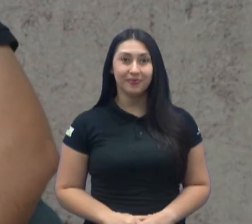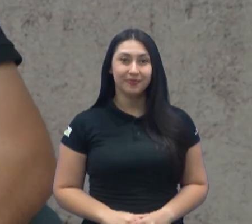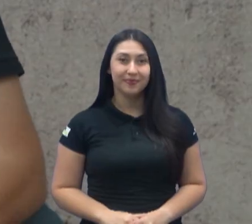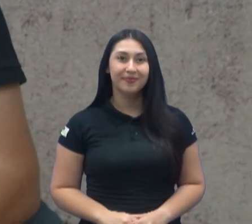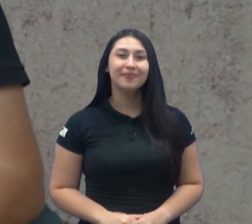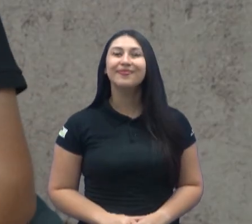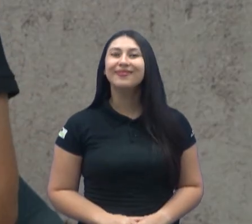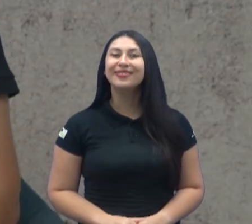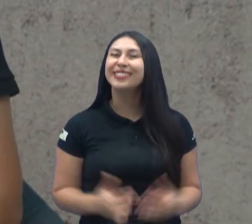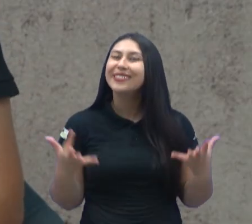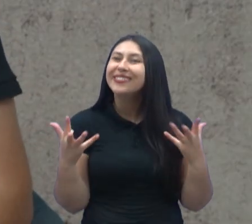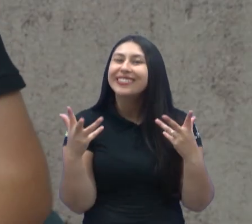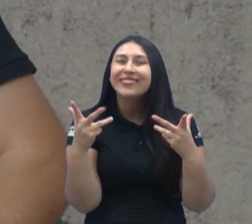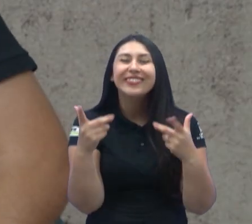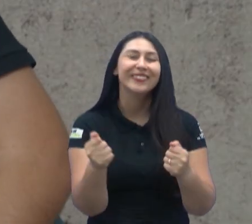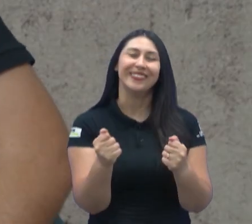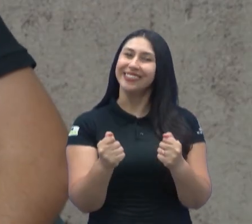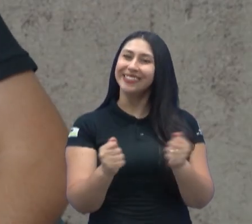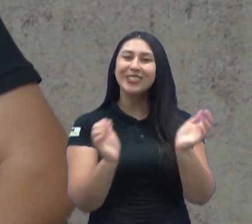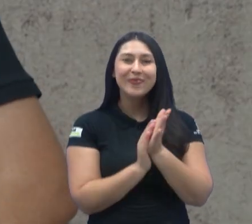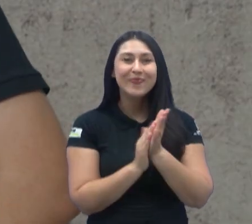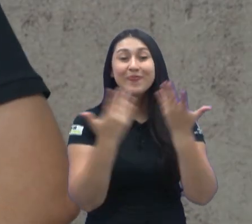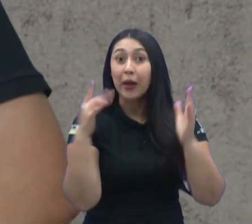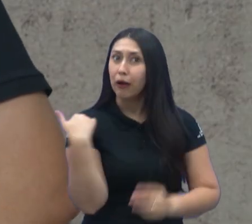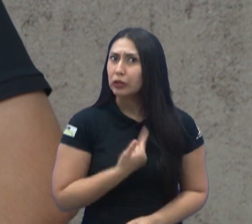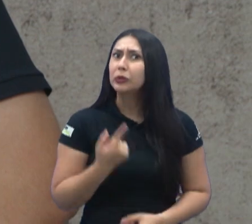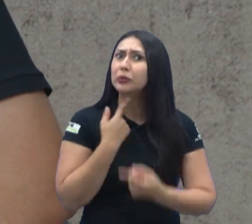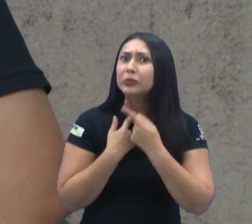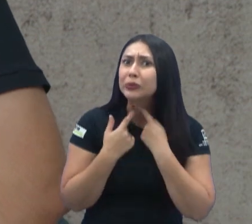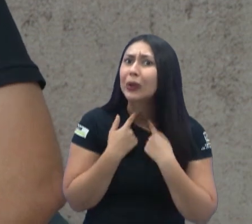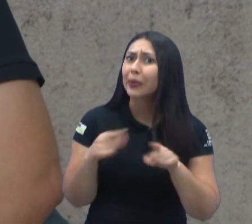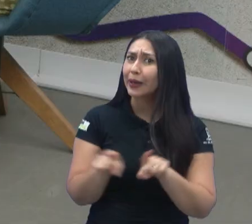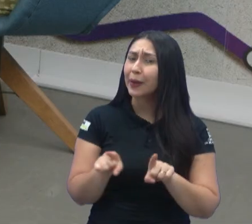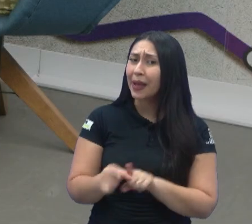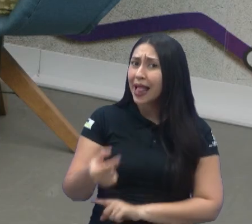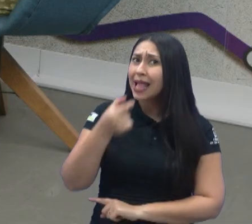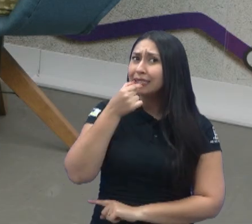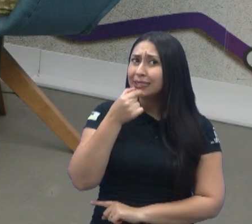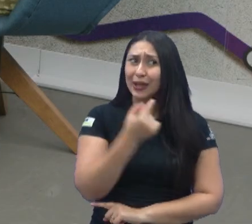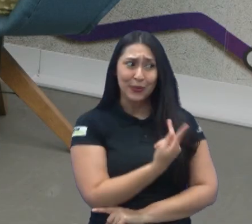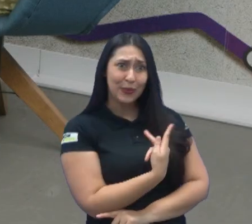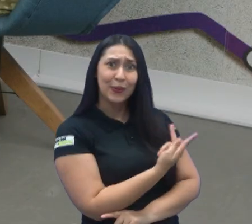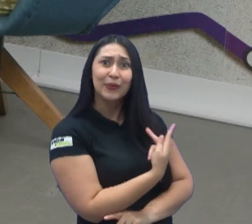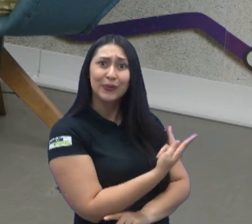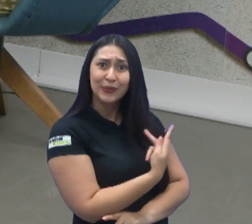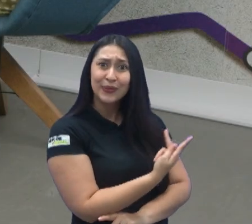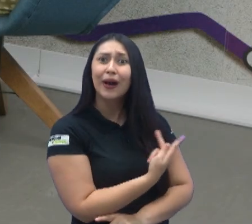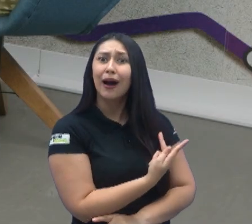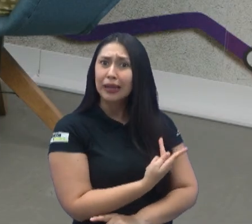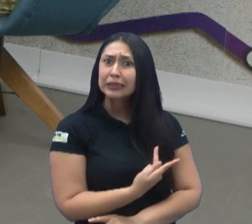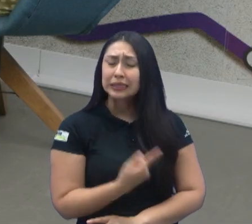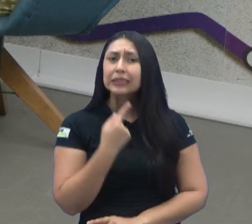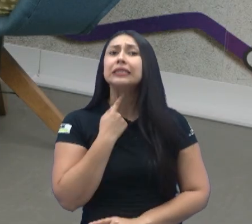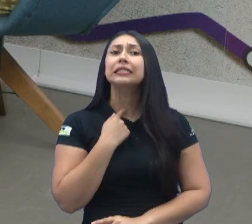Ai, que incrível, Luísa, parabéns, ficamos com água na boca. Eu aqui junto com a Débora, né, Débora? Nós dois ficamos com água na boca,